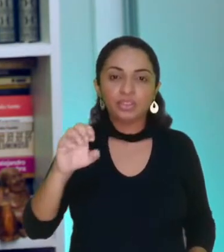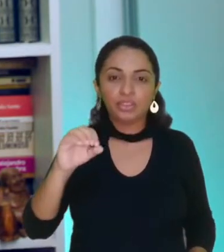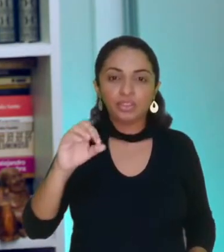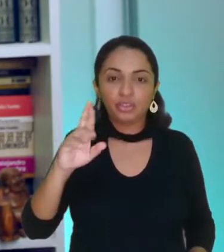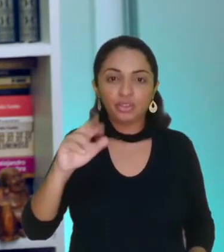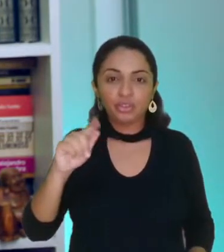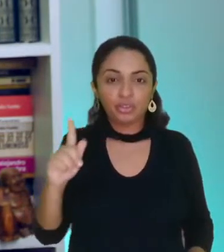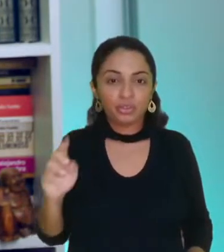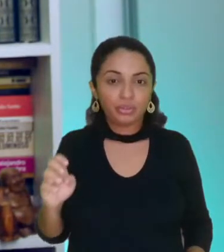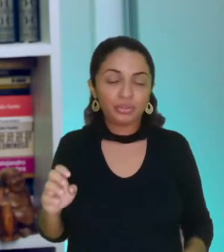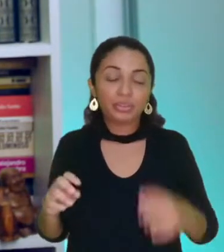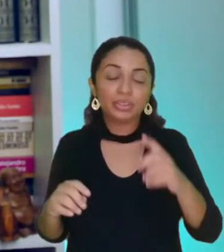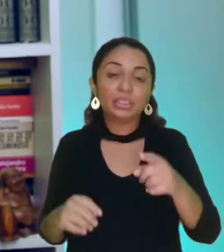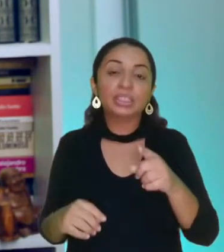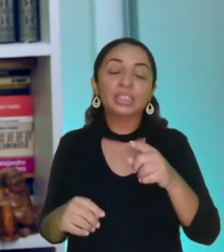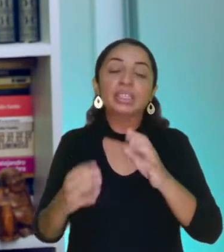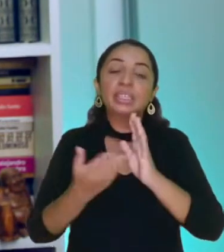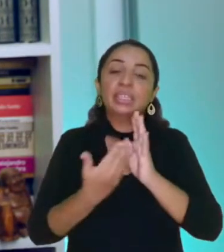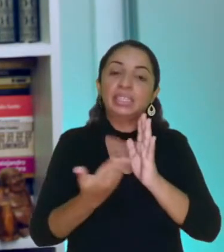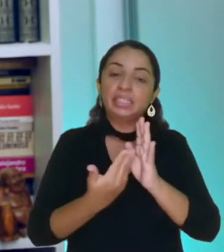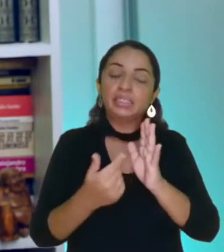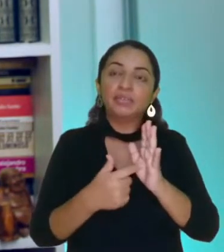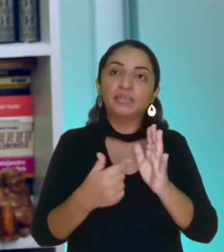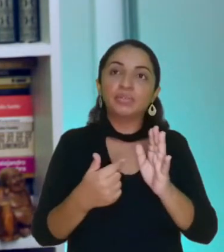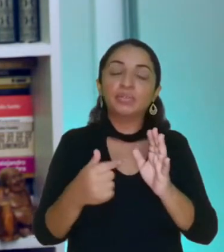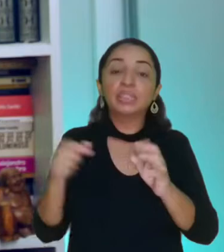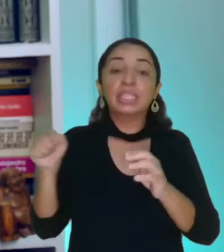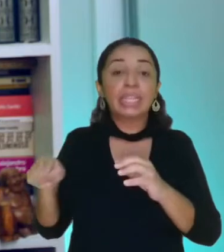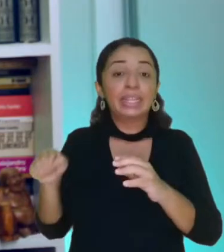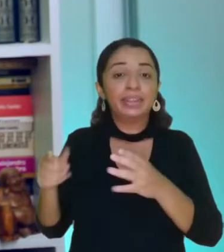Escritor francês, nasceu em 1918.